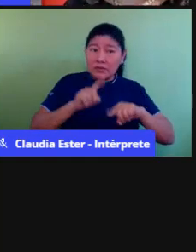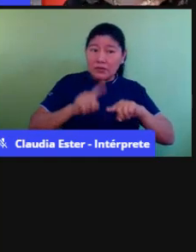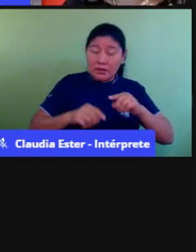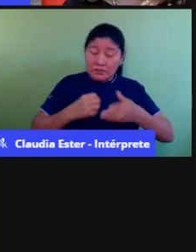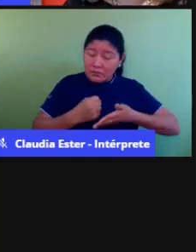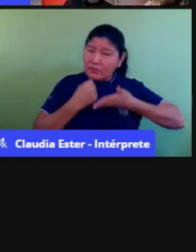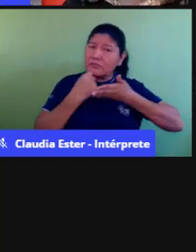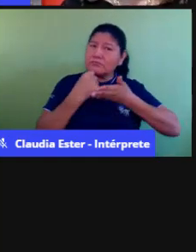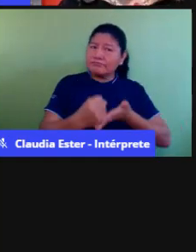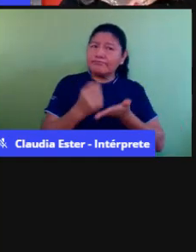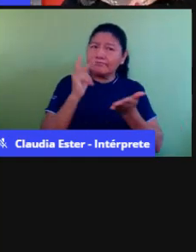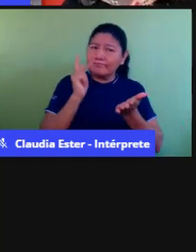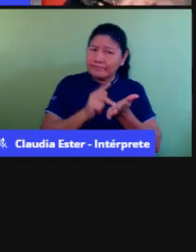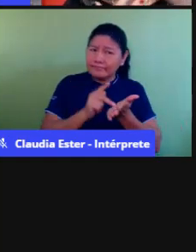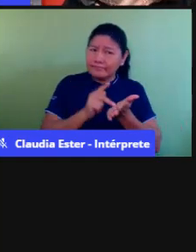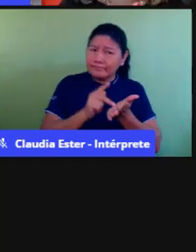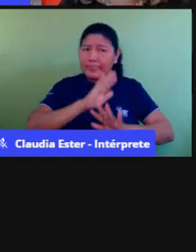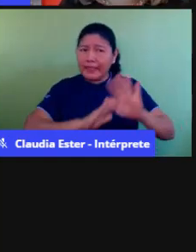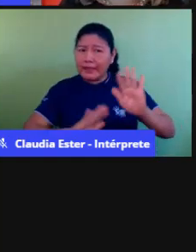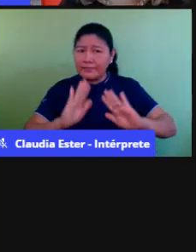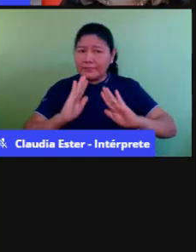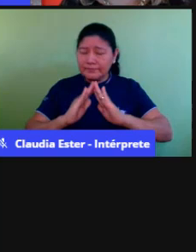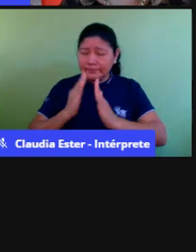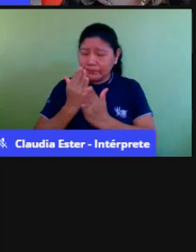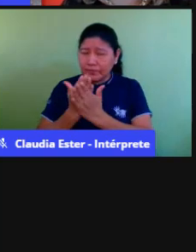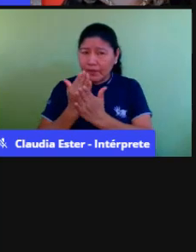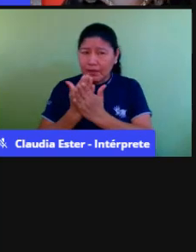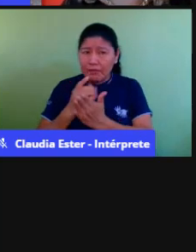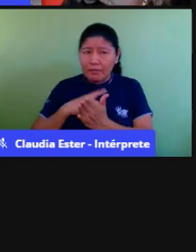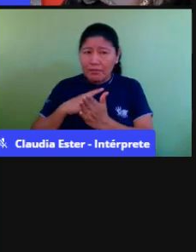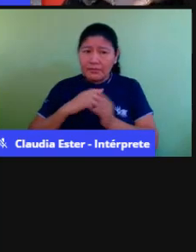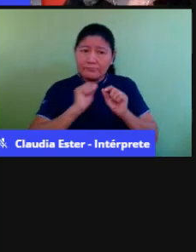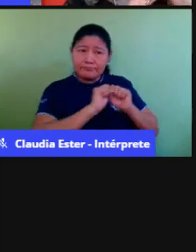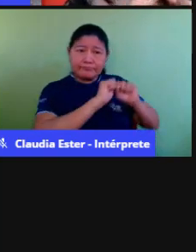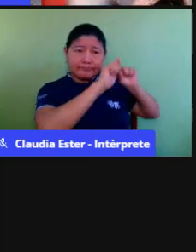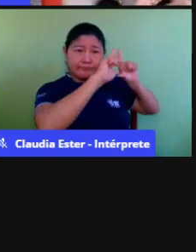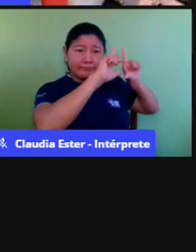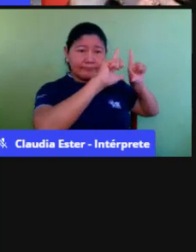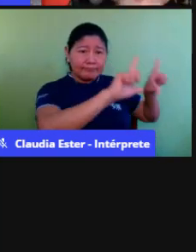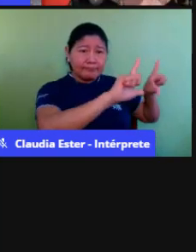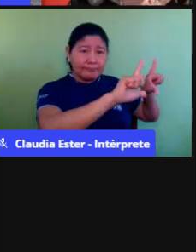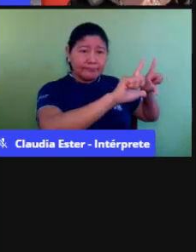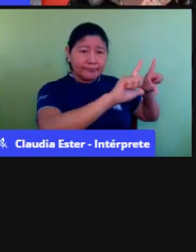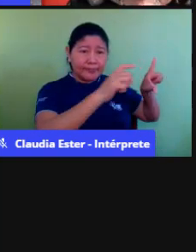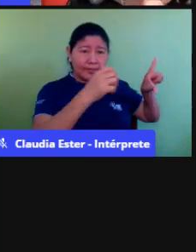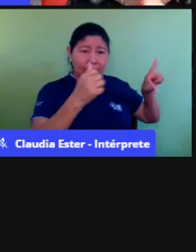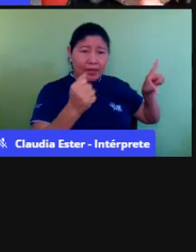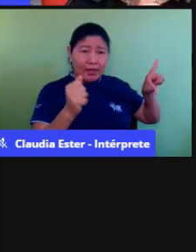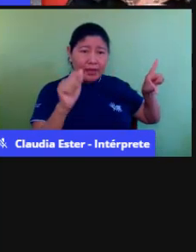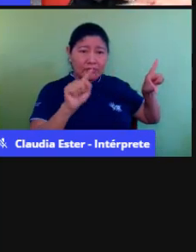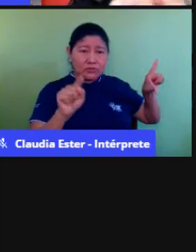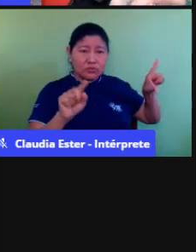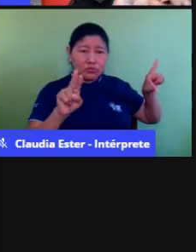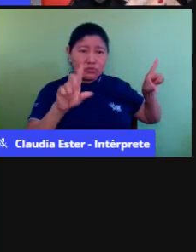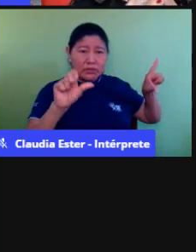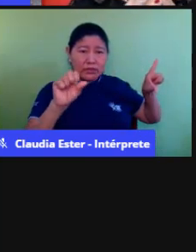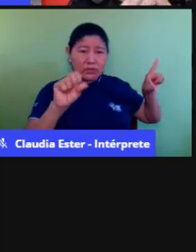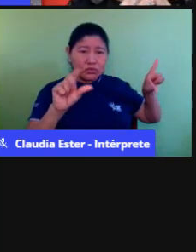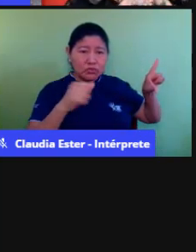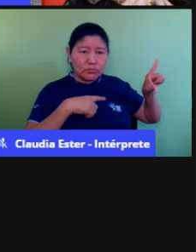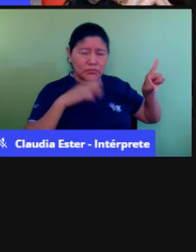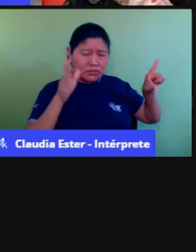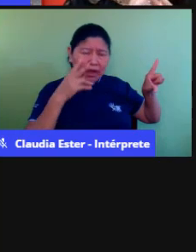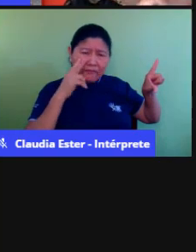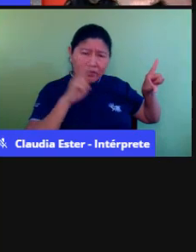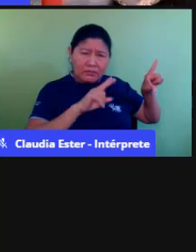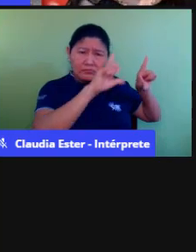muitas vezes na escola, tem lá o azulejo, onde a criança pode fazer os seus desenhos. Não sei se vocês já viram